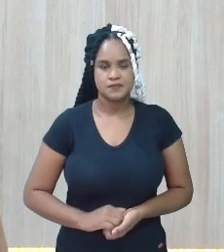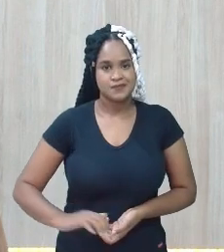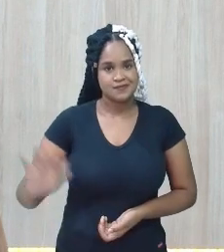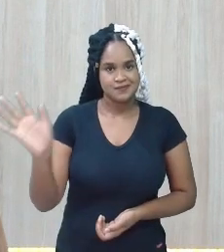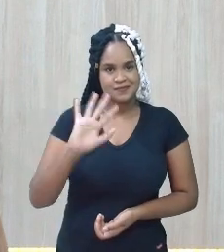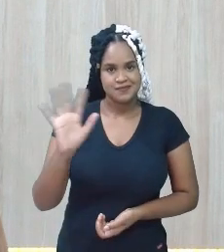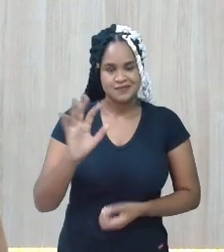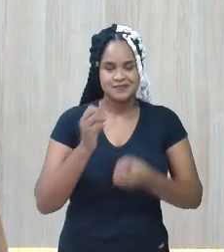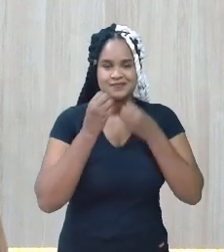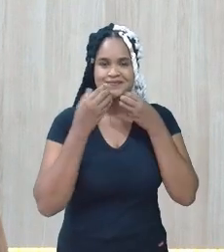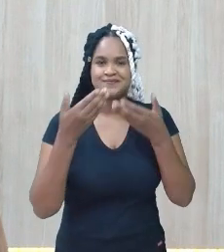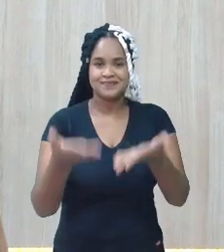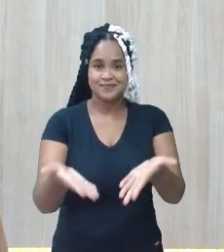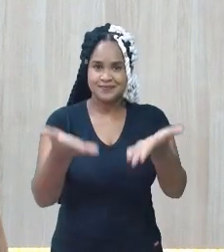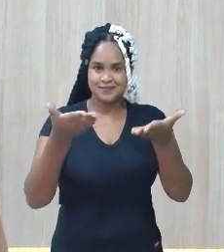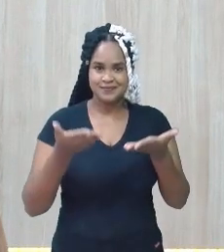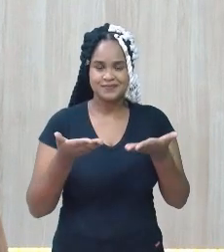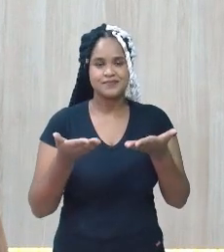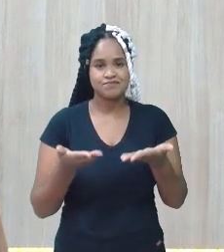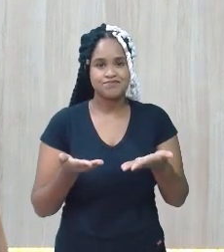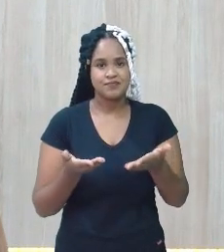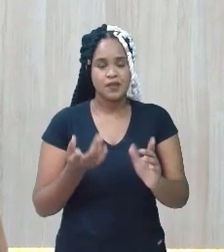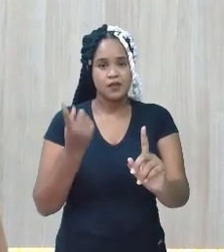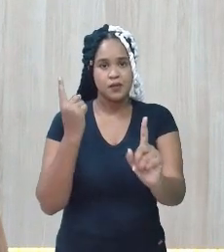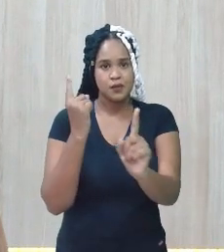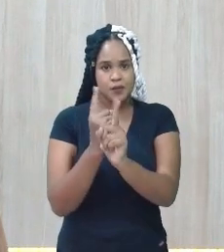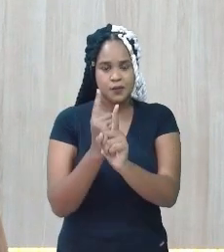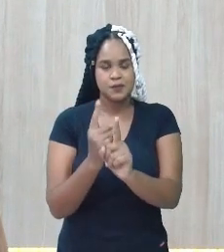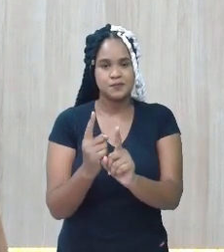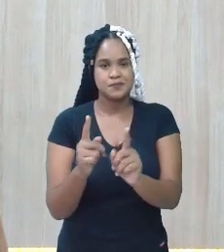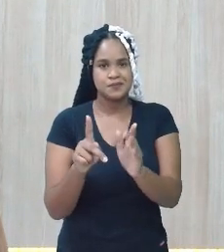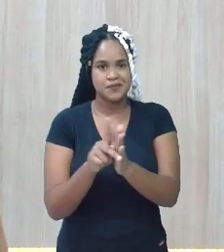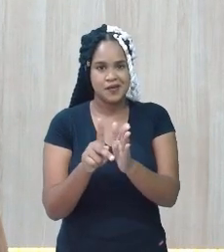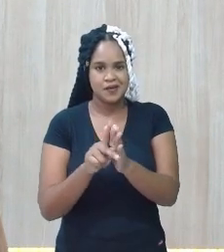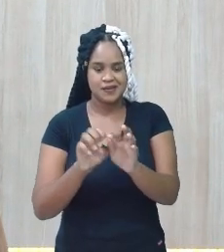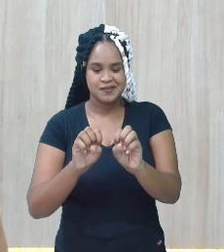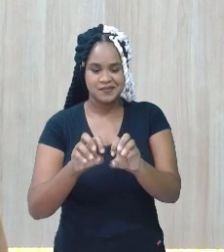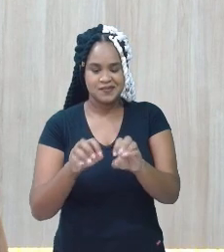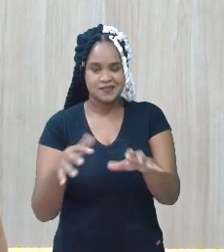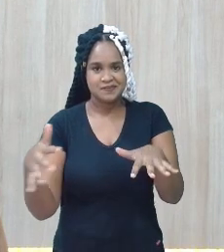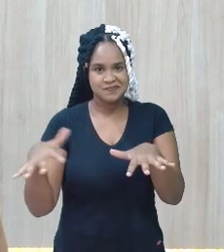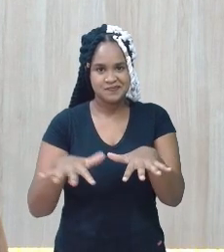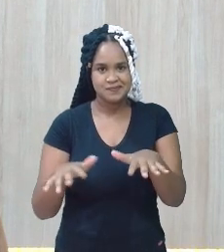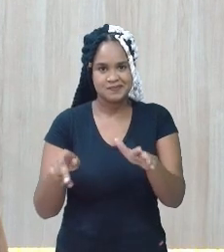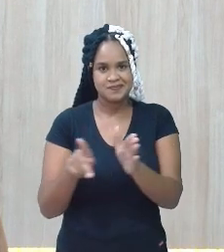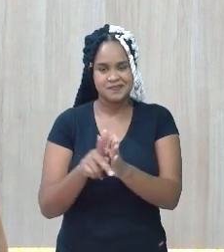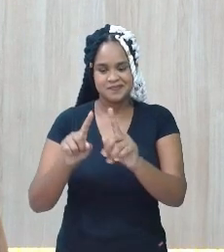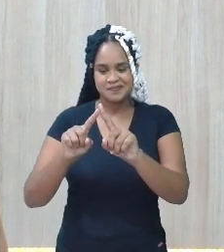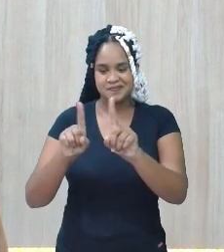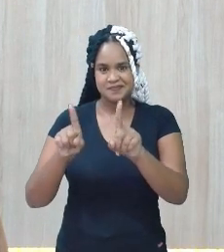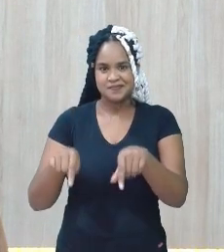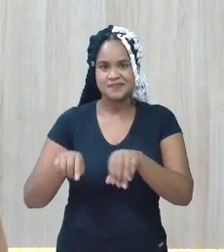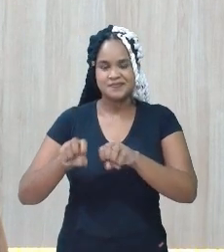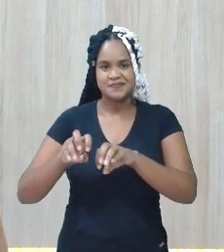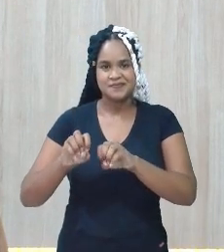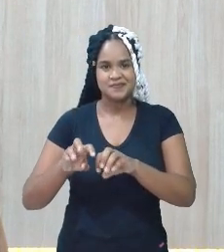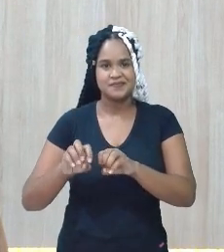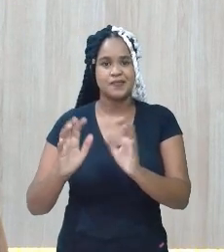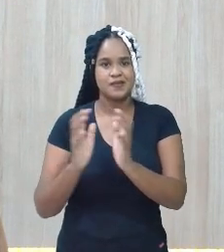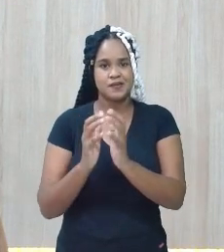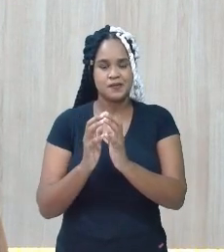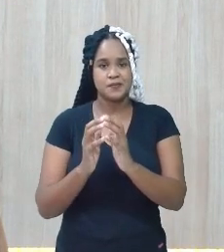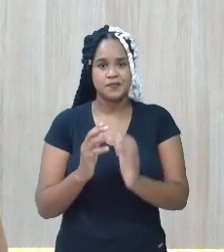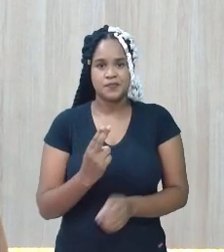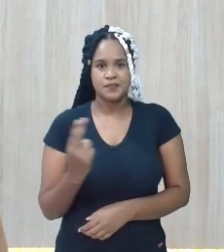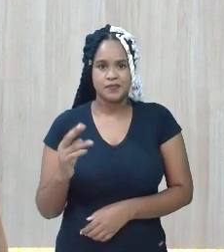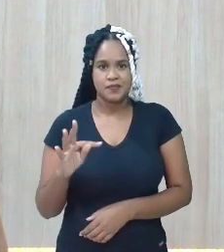Olá, sejam bem-vindos a mais um encontro da Educação Inclusiva aqui no Educa Recife. Meu nome é Thaís Luz e esse é o